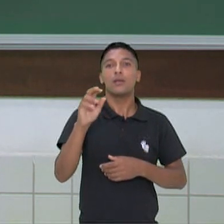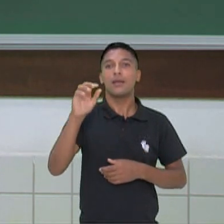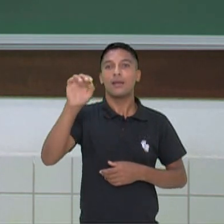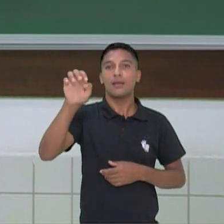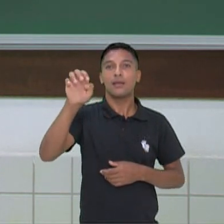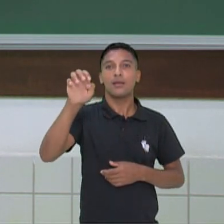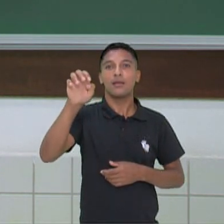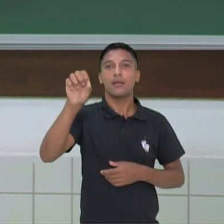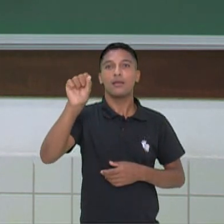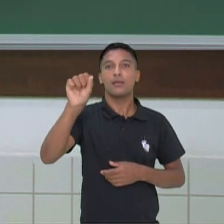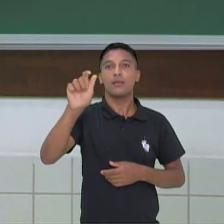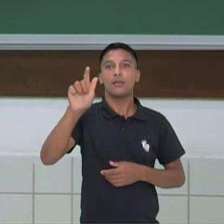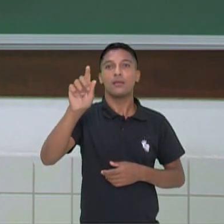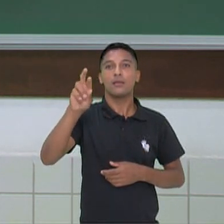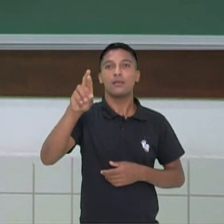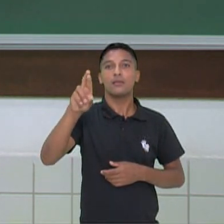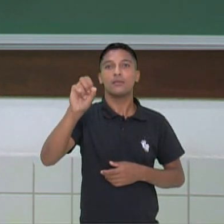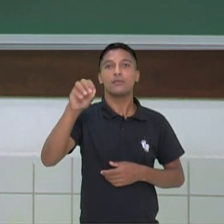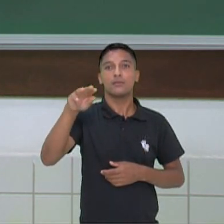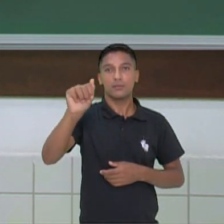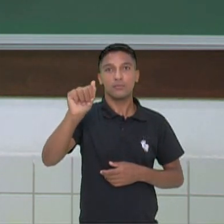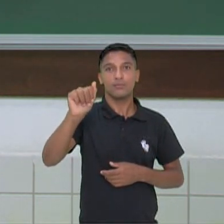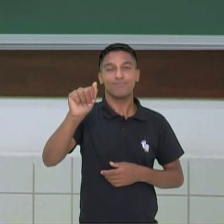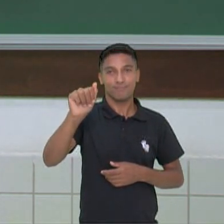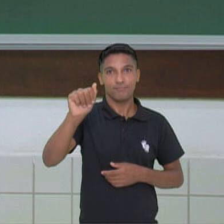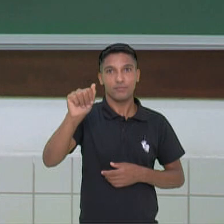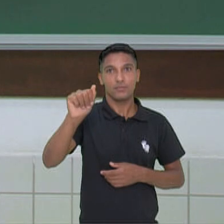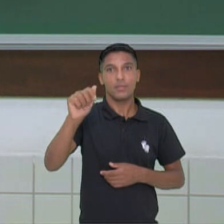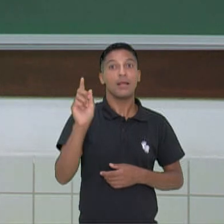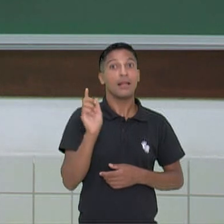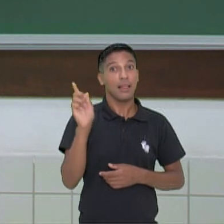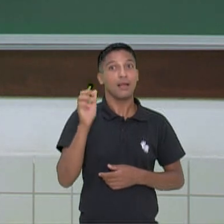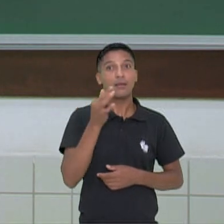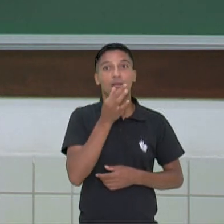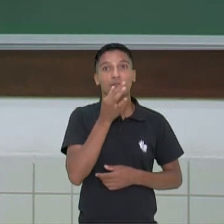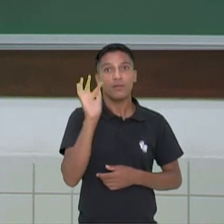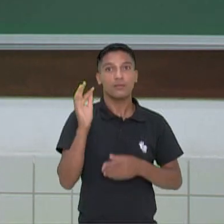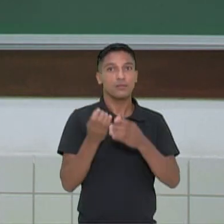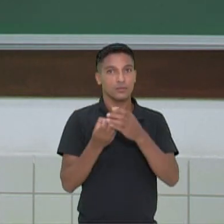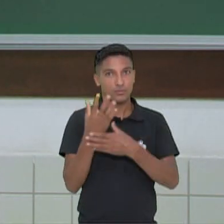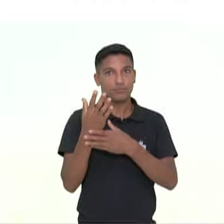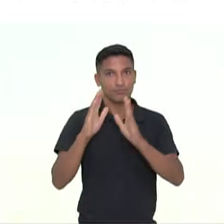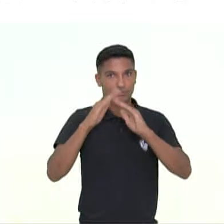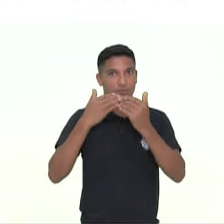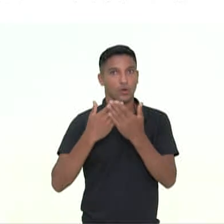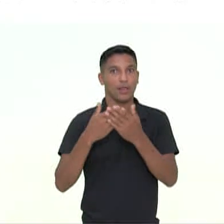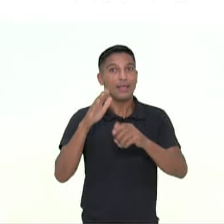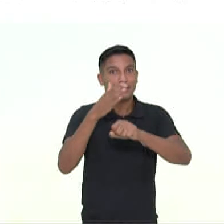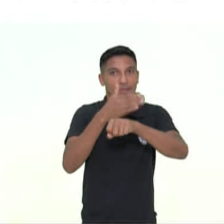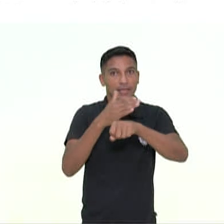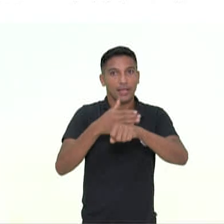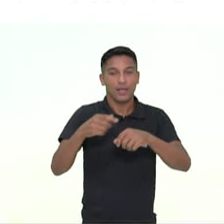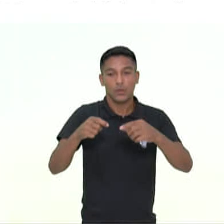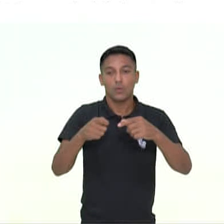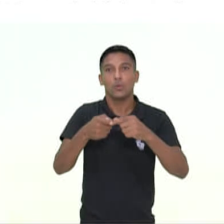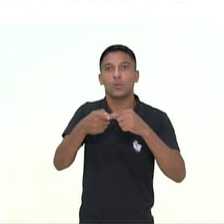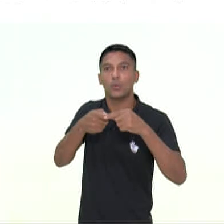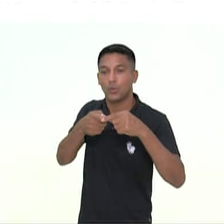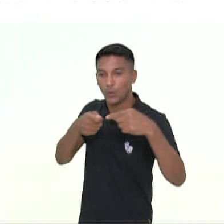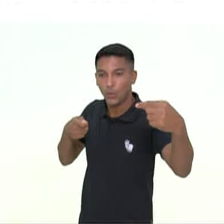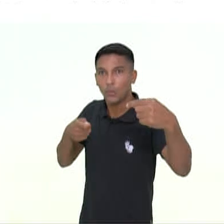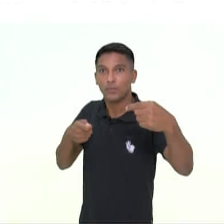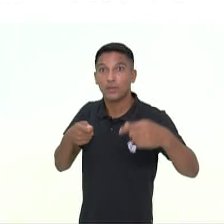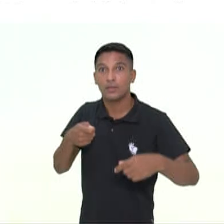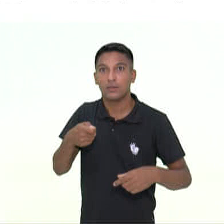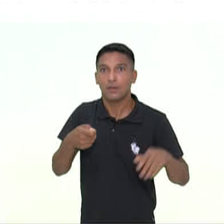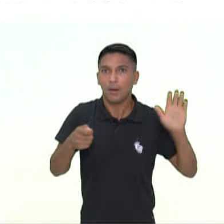as primeiras escolas de esgrima as pistas então eram desenhadas no